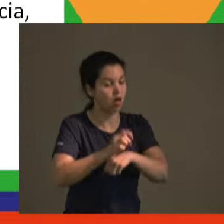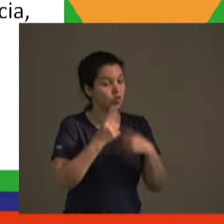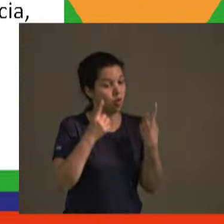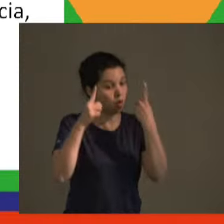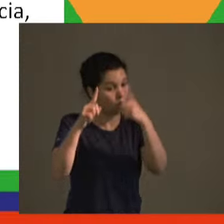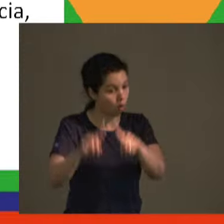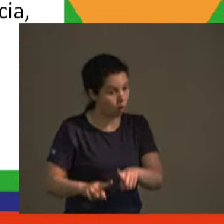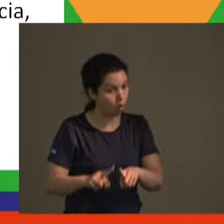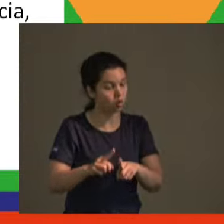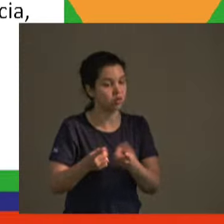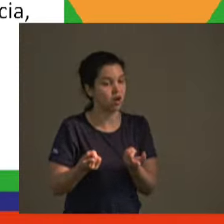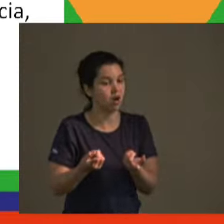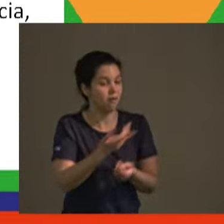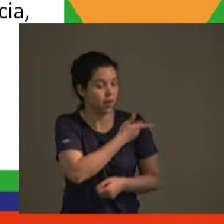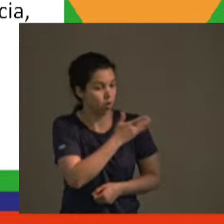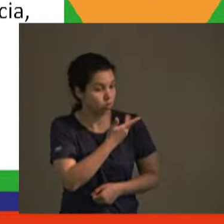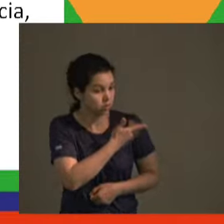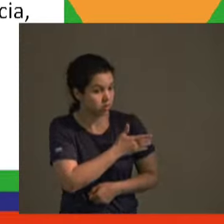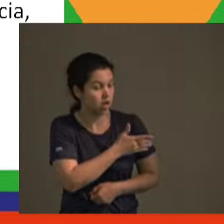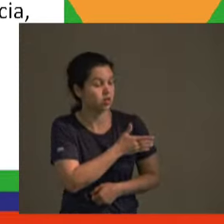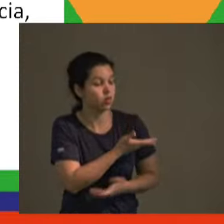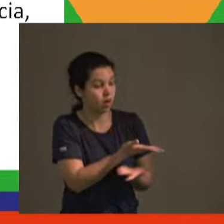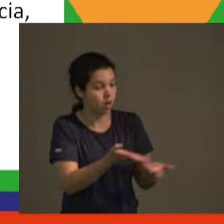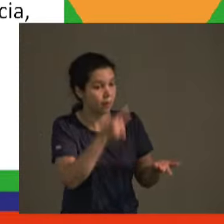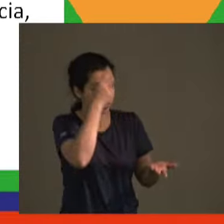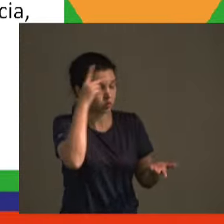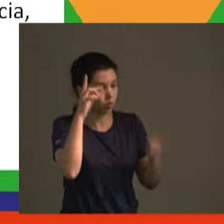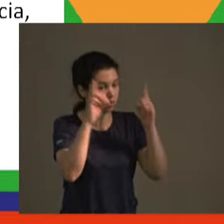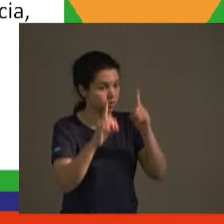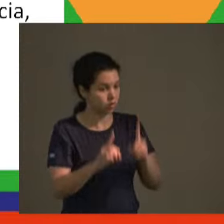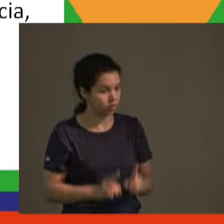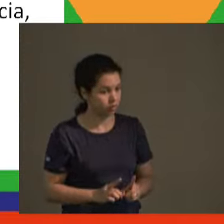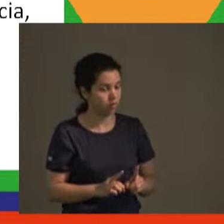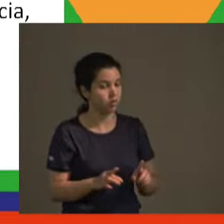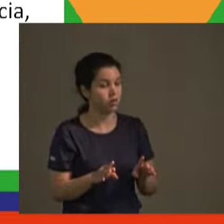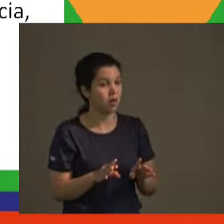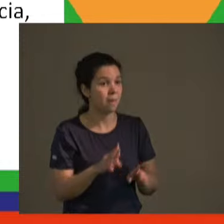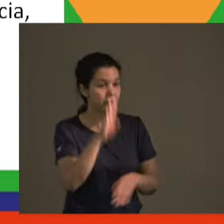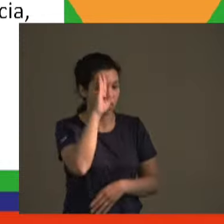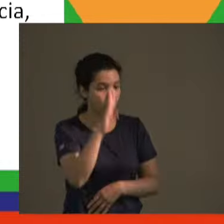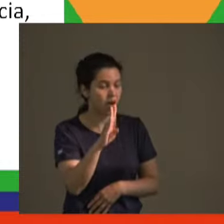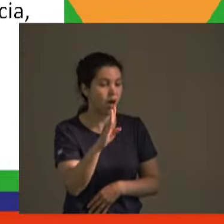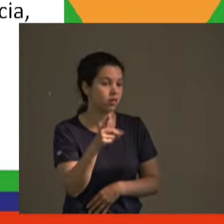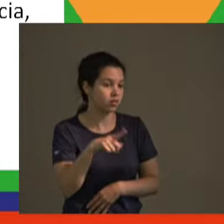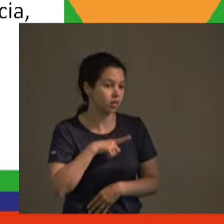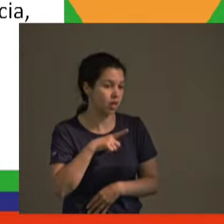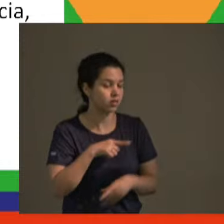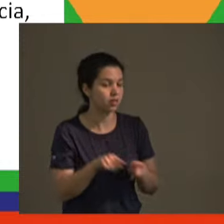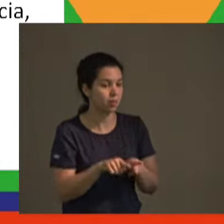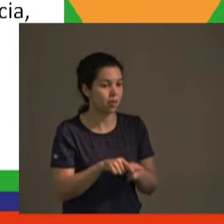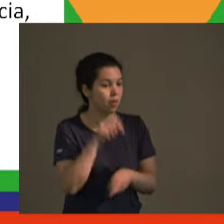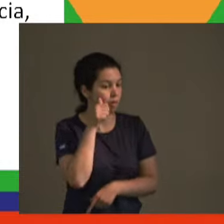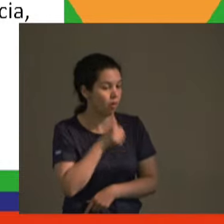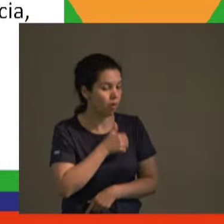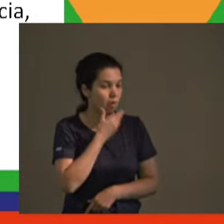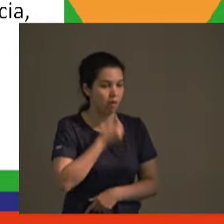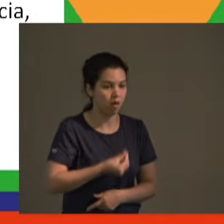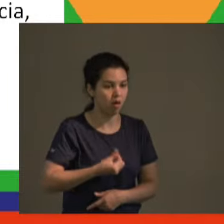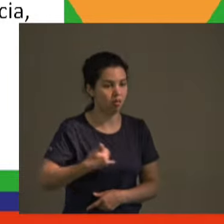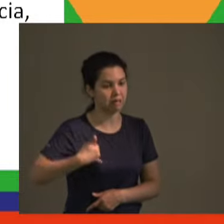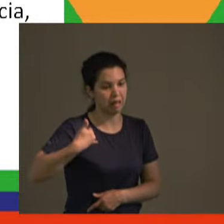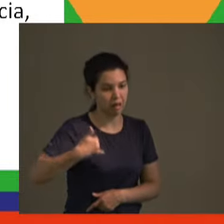nocivas em relação a pessoas com deficiência, inclusive aquelas relacionadas a sexo e idade em todas as áreas da vida.